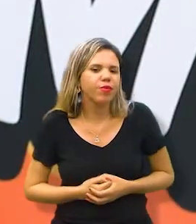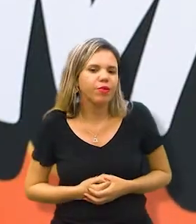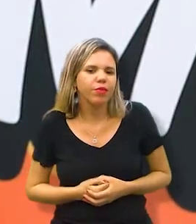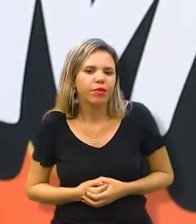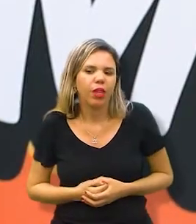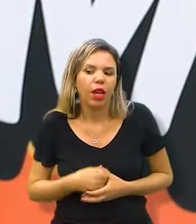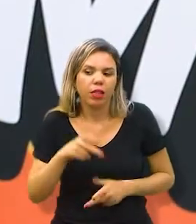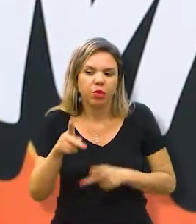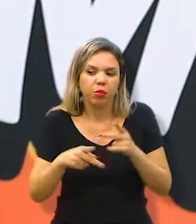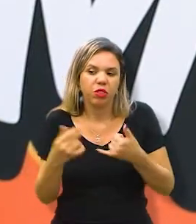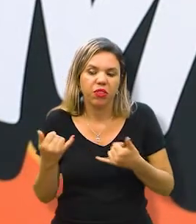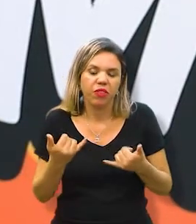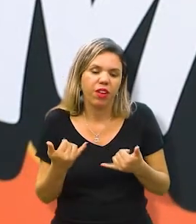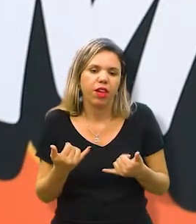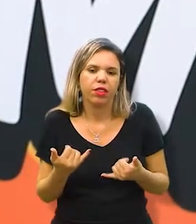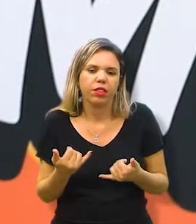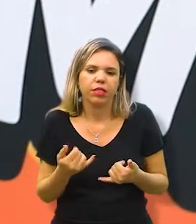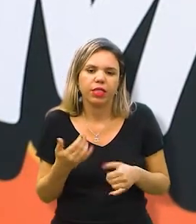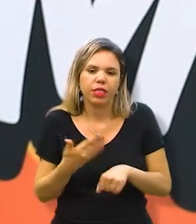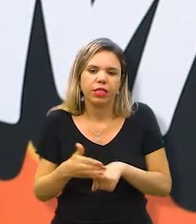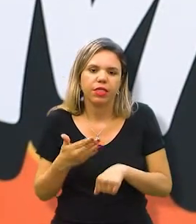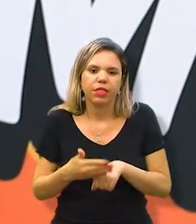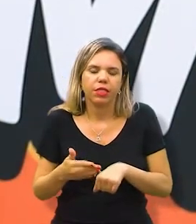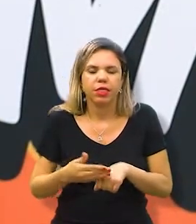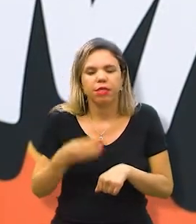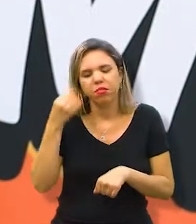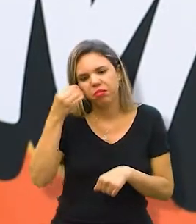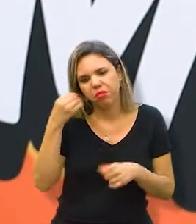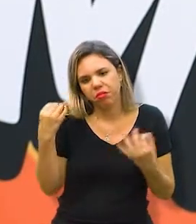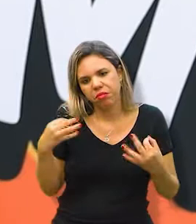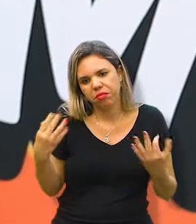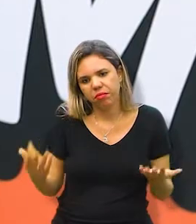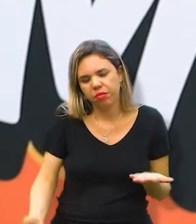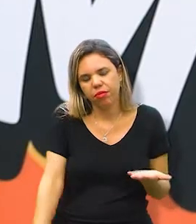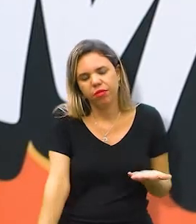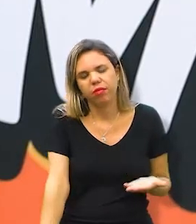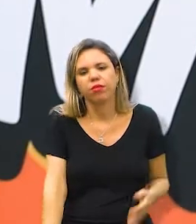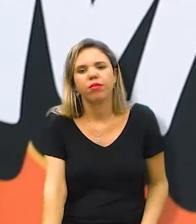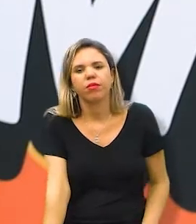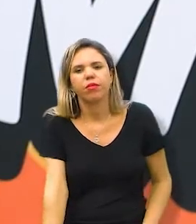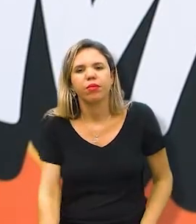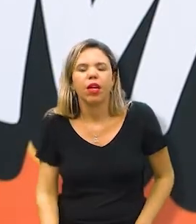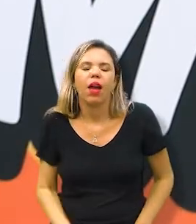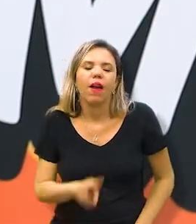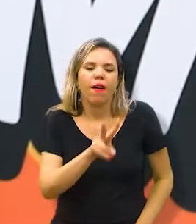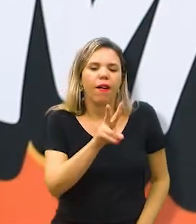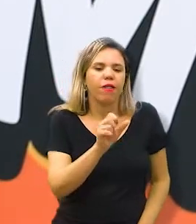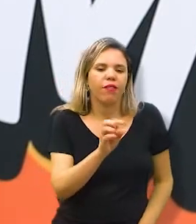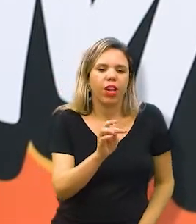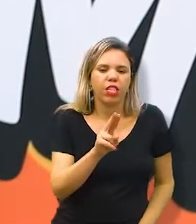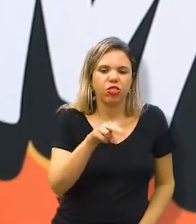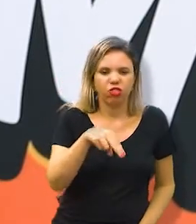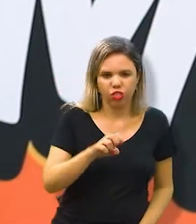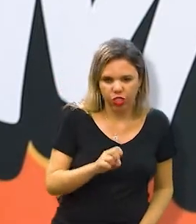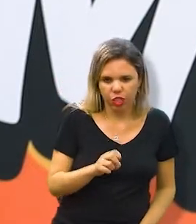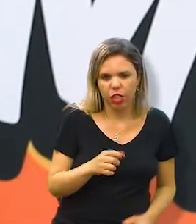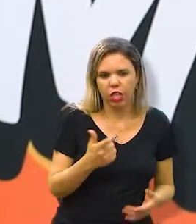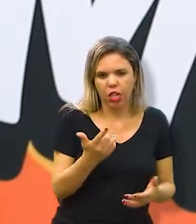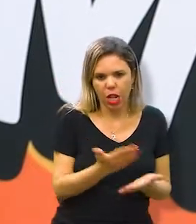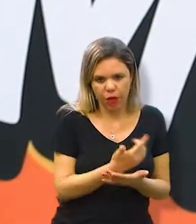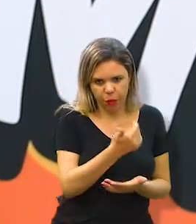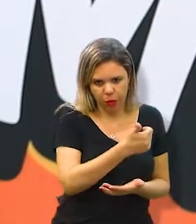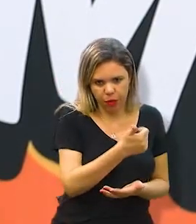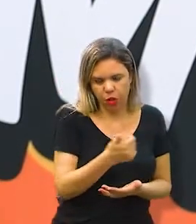Ô Mari, dizem, né, que a prática traz a perfeição, né? Então, de Valentine para o